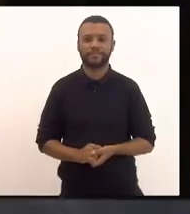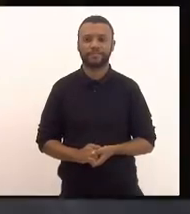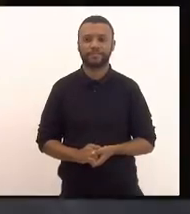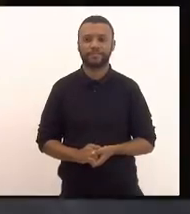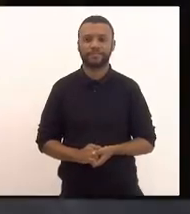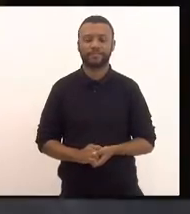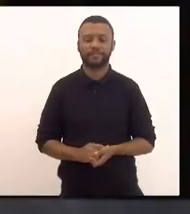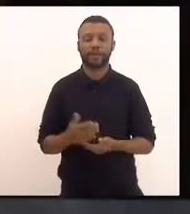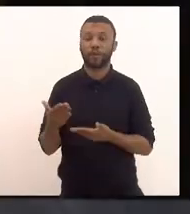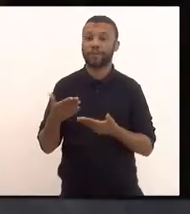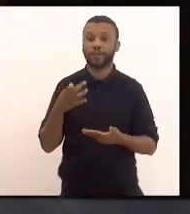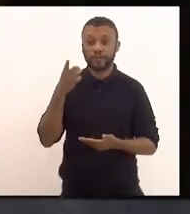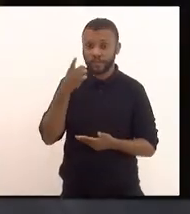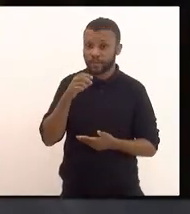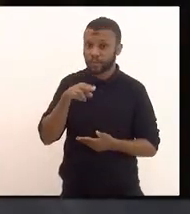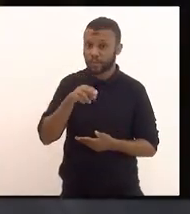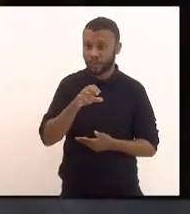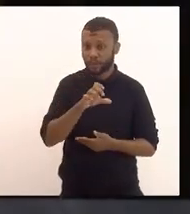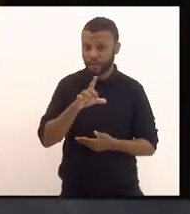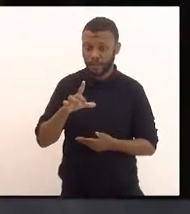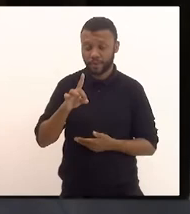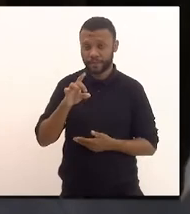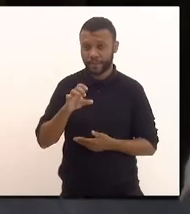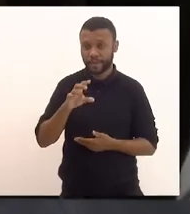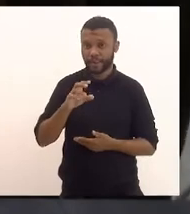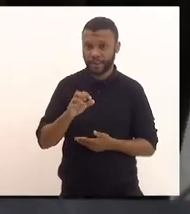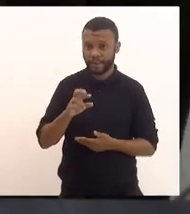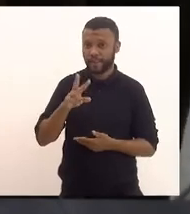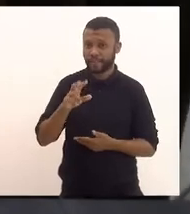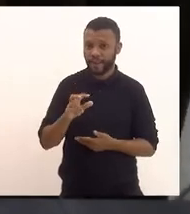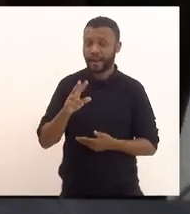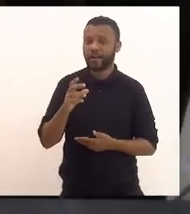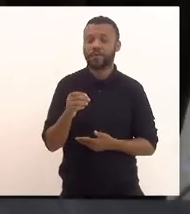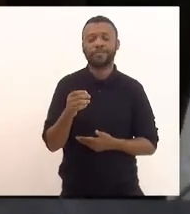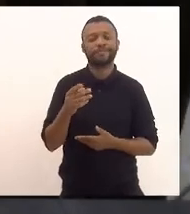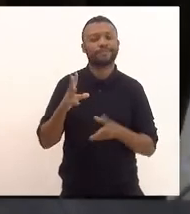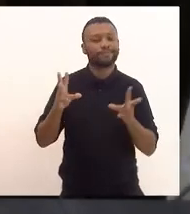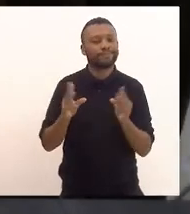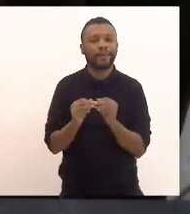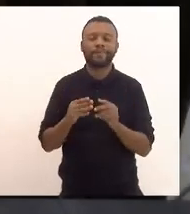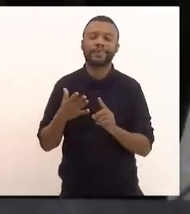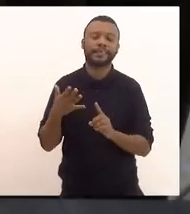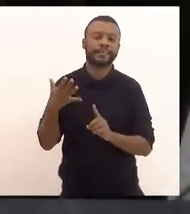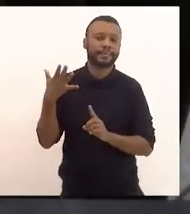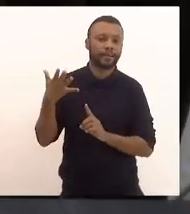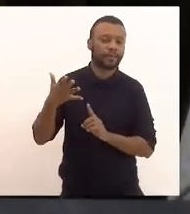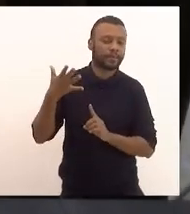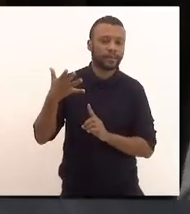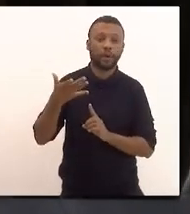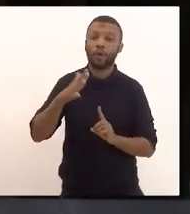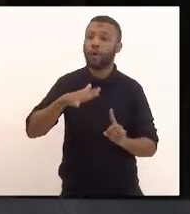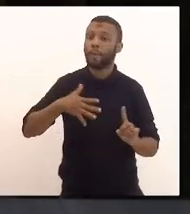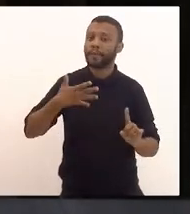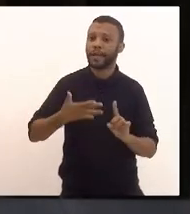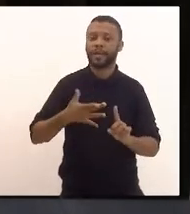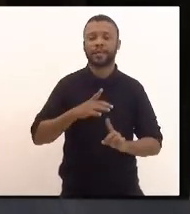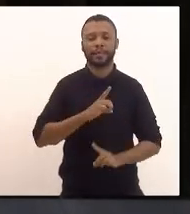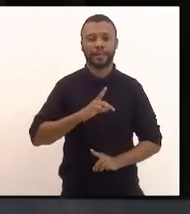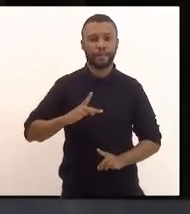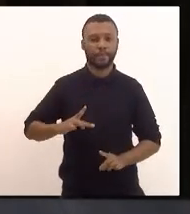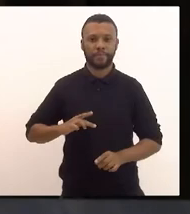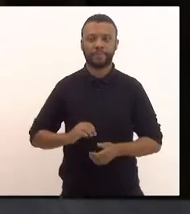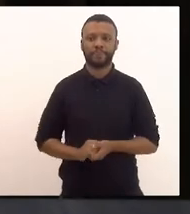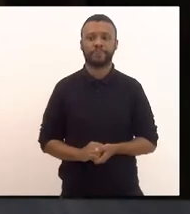Me convida o deputado Noel de Carvalho fazer uma breve saudação homenagem a defensoria Oi